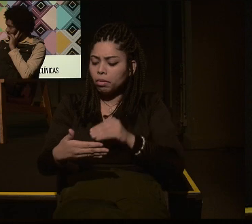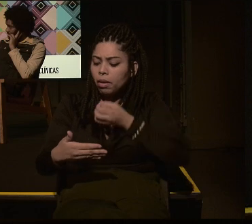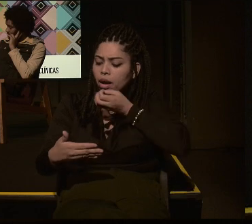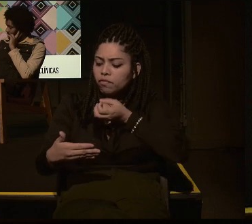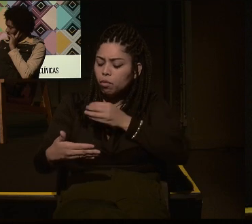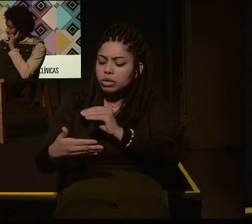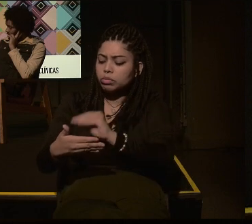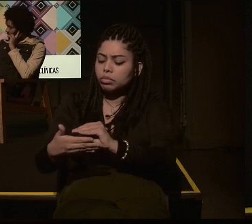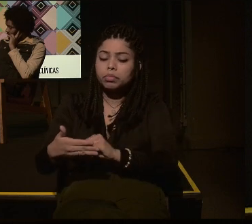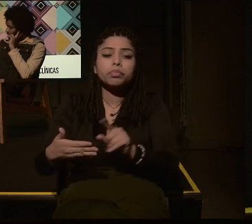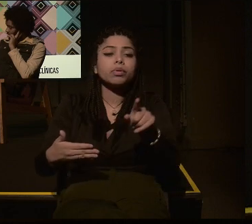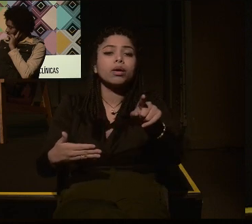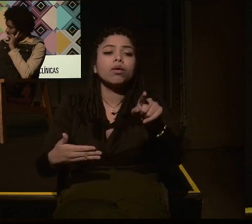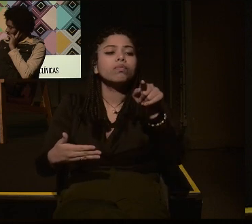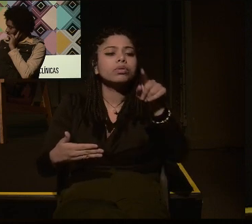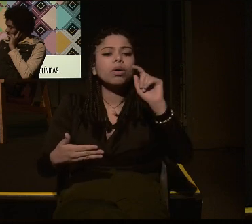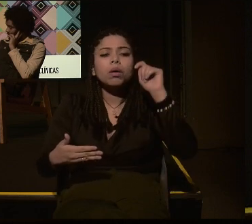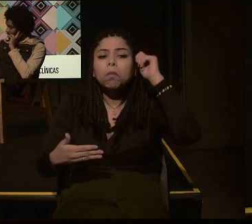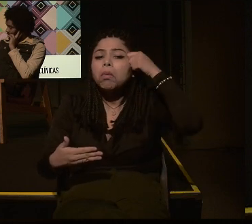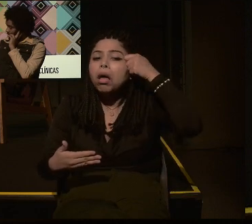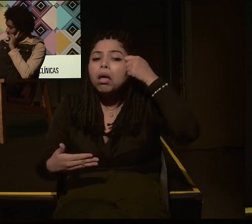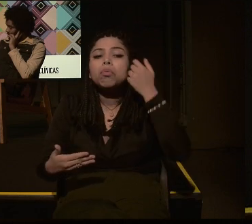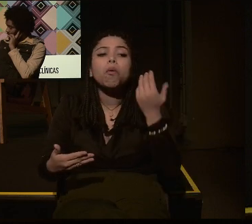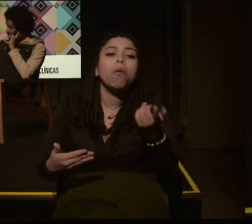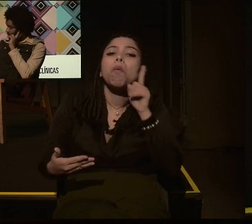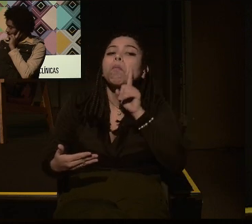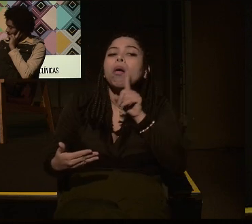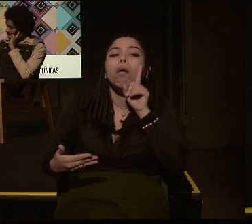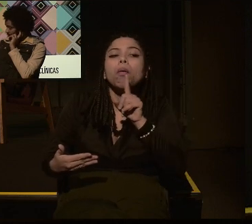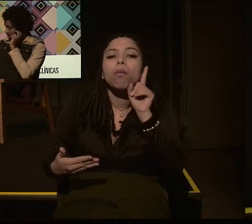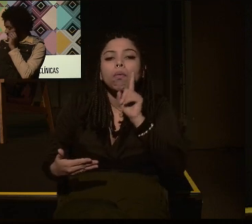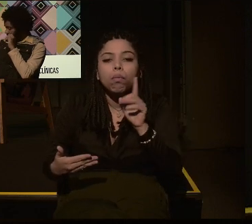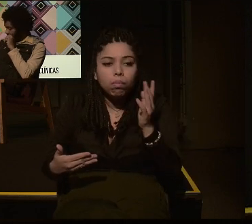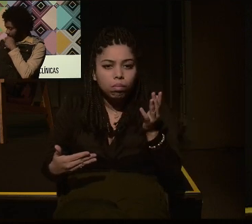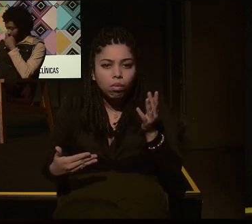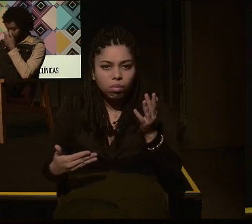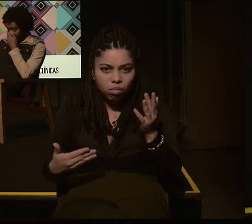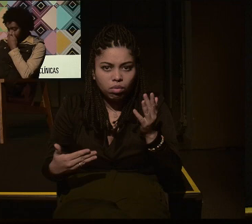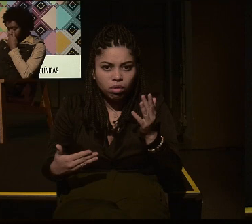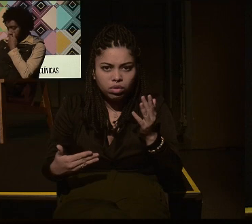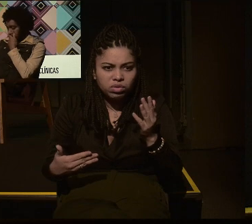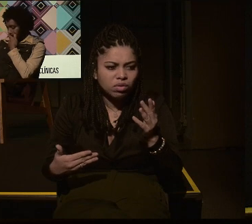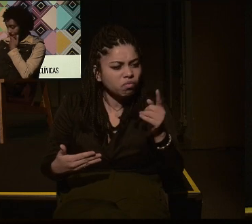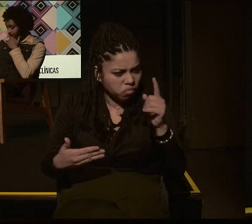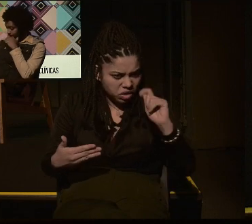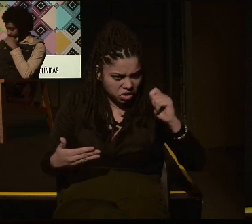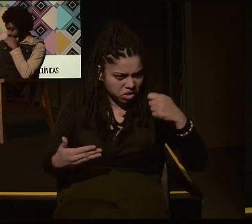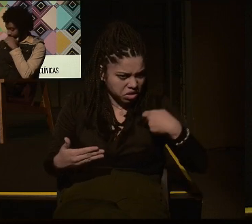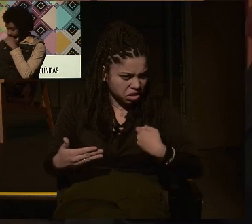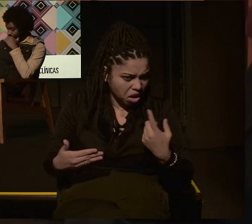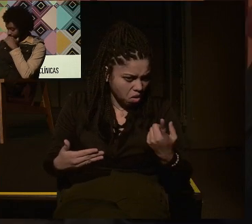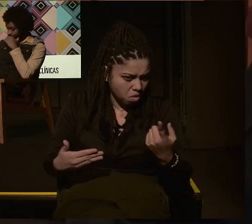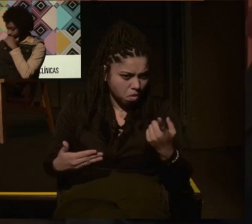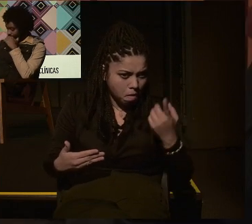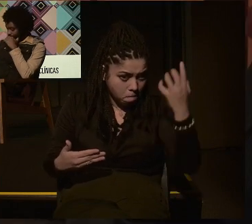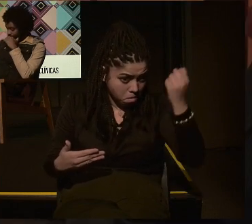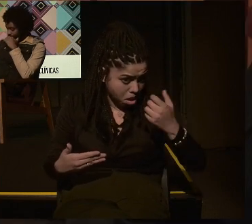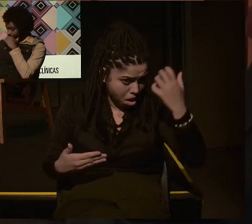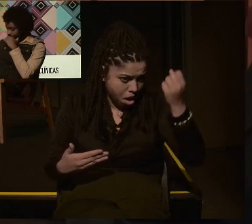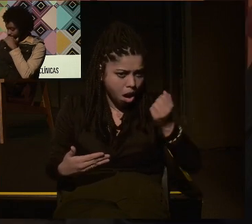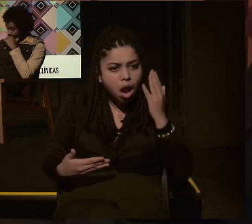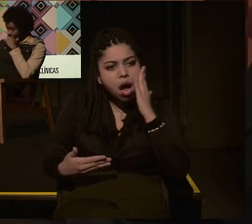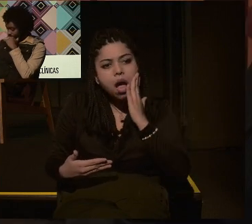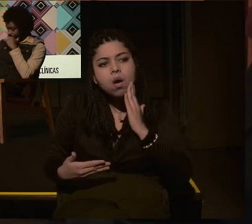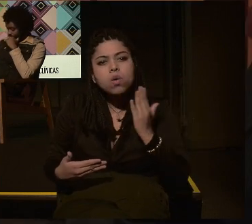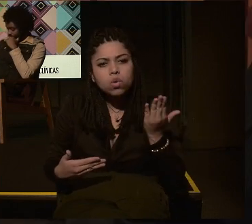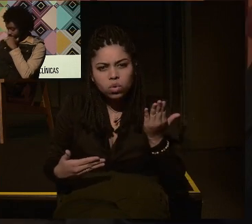Você se autodeclara preto ou pardo, que contempla a raça negra? Você se autodeclara da cor branca,